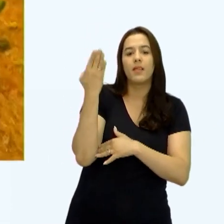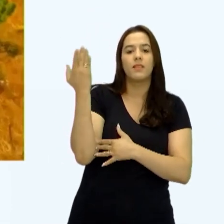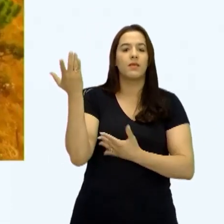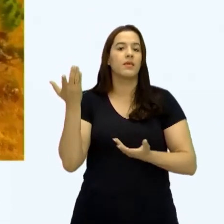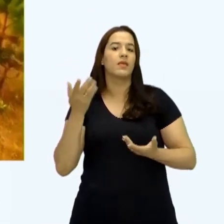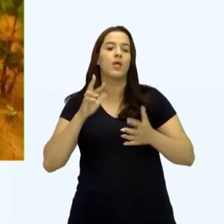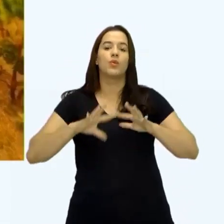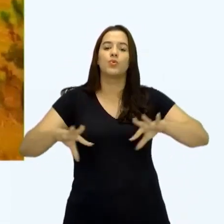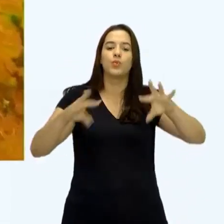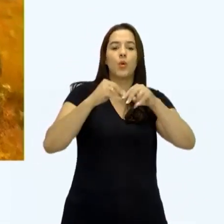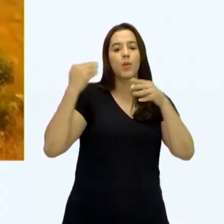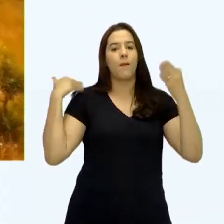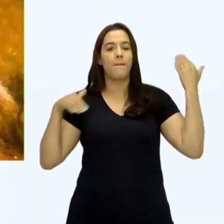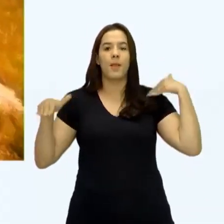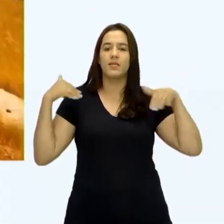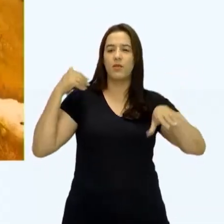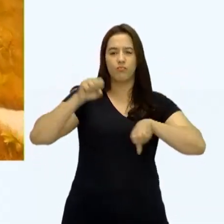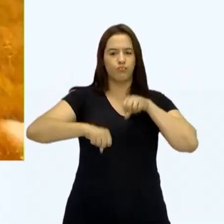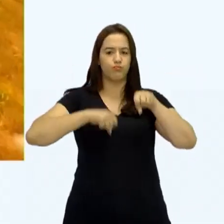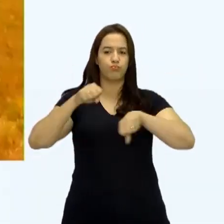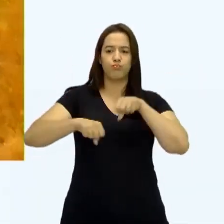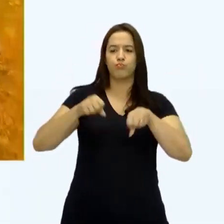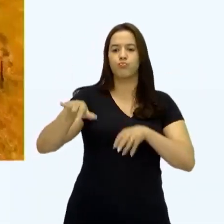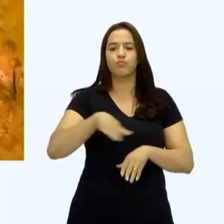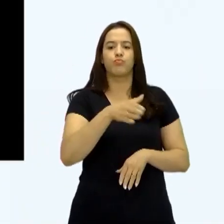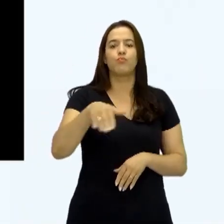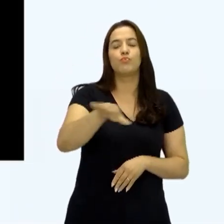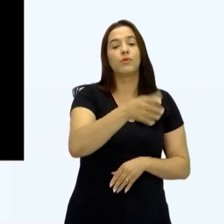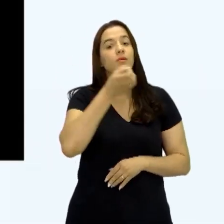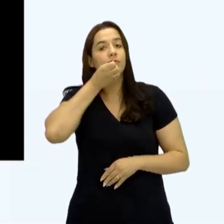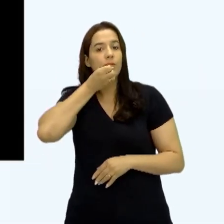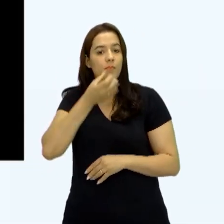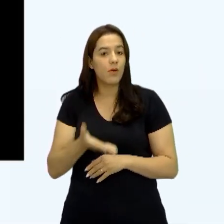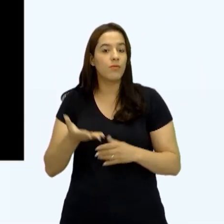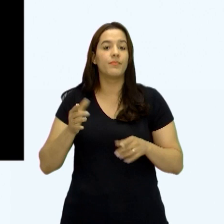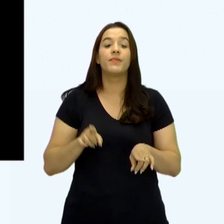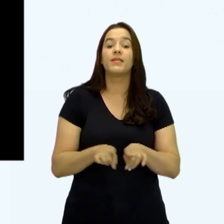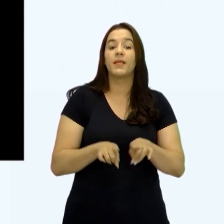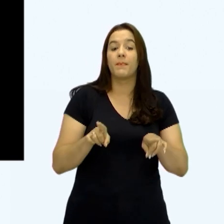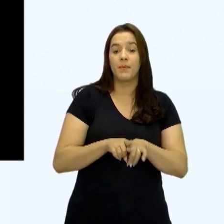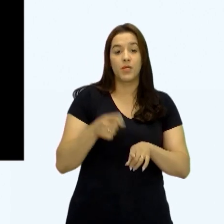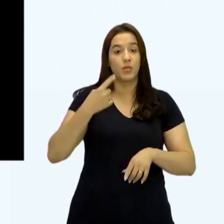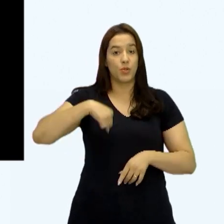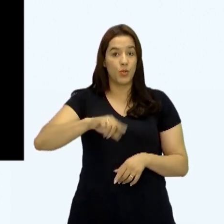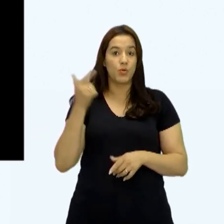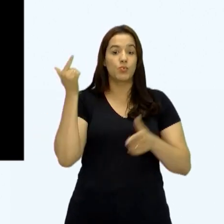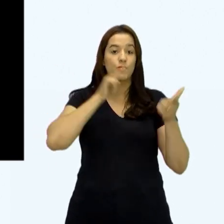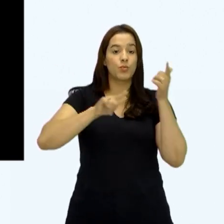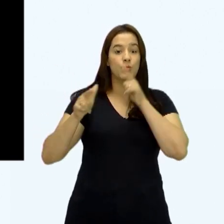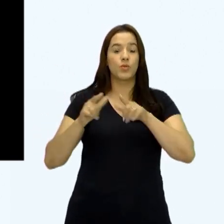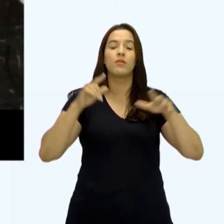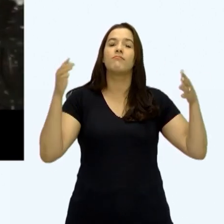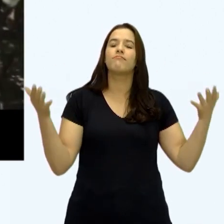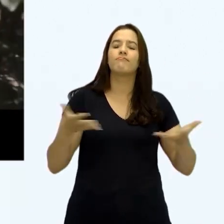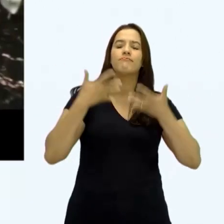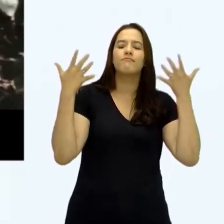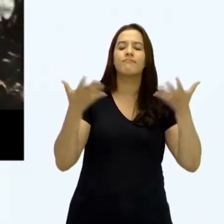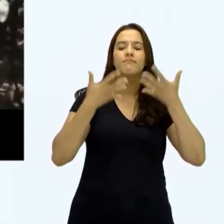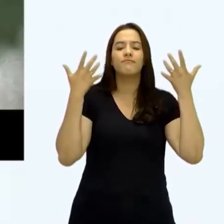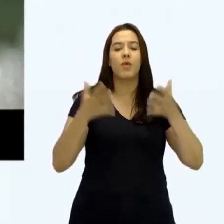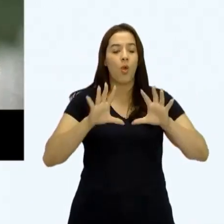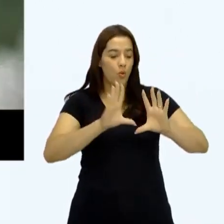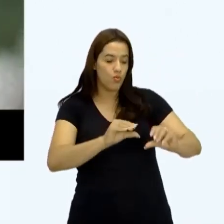puro e o lazer ao fazer uma trilha são alguns desses benefícios. Também ganhamos com a regulação do clima nas cidades, os